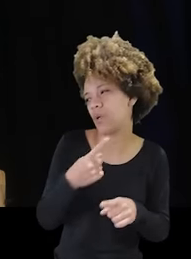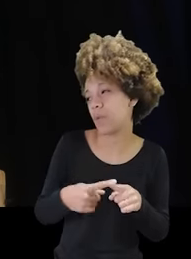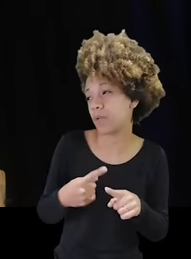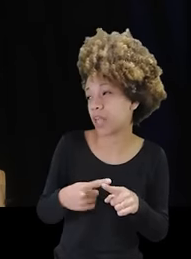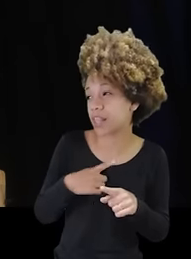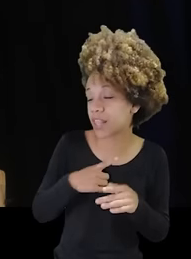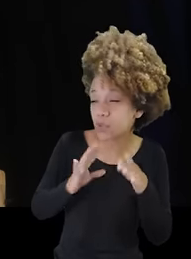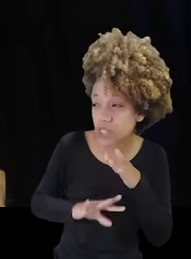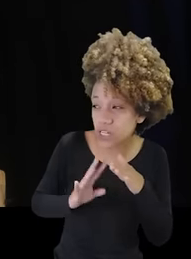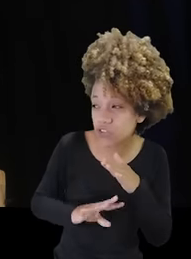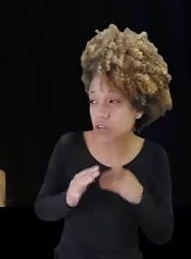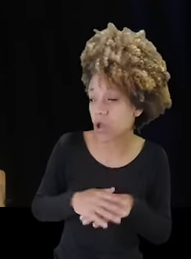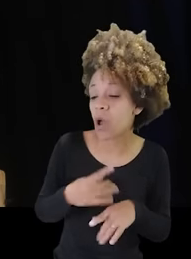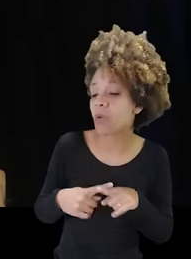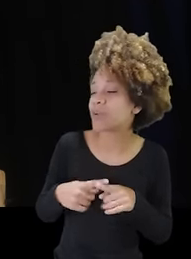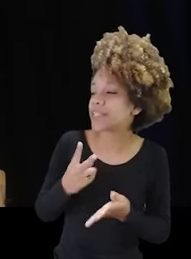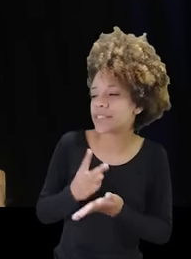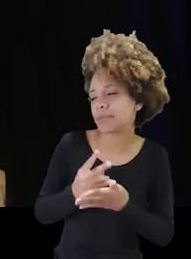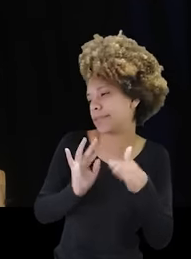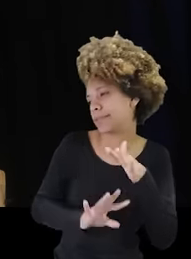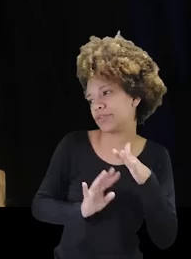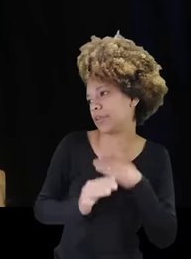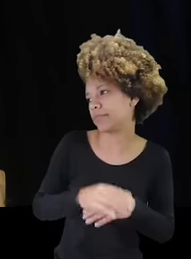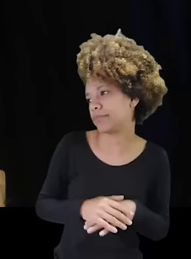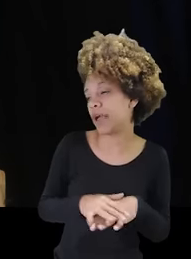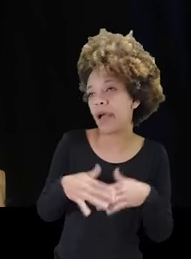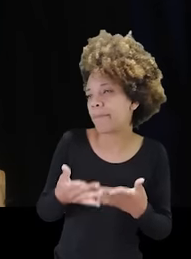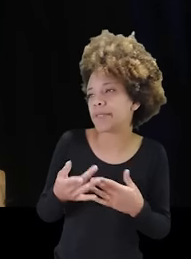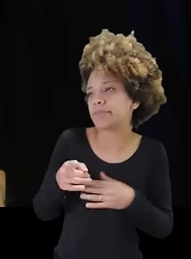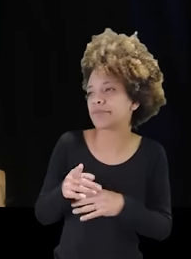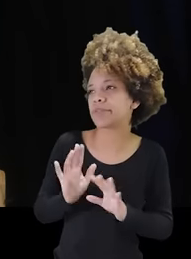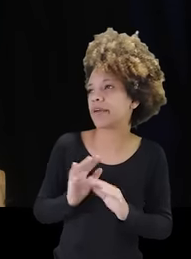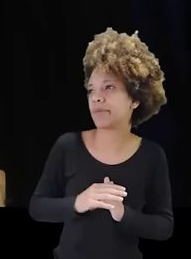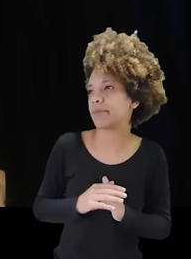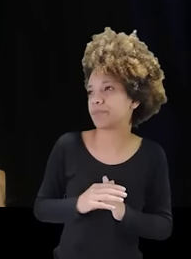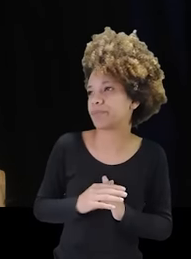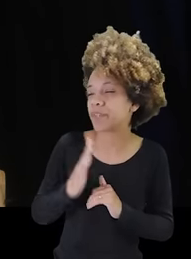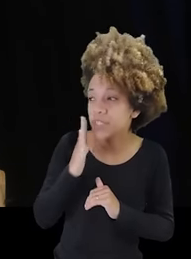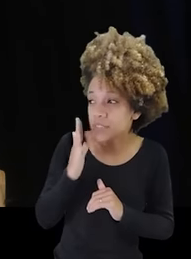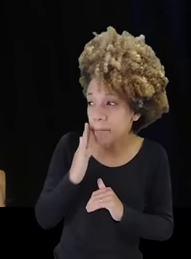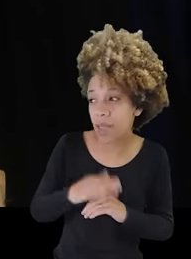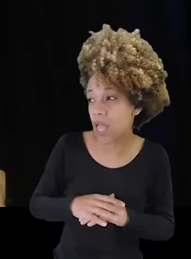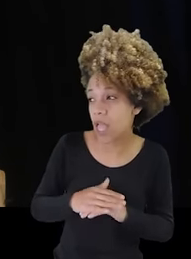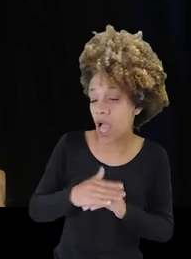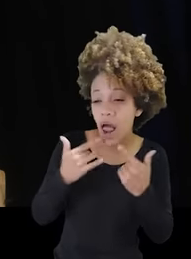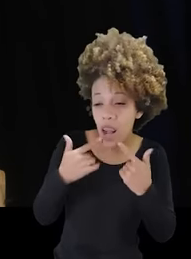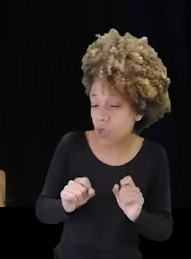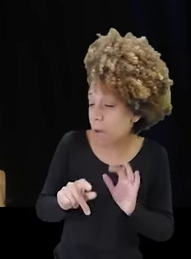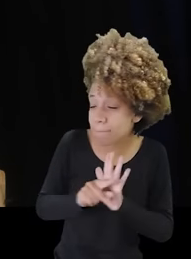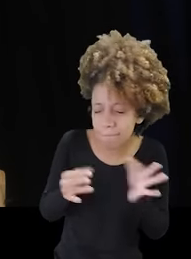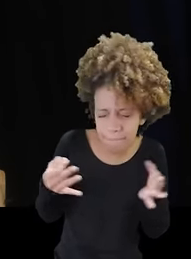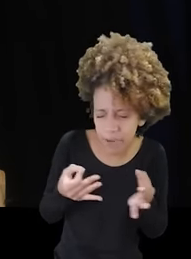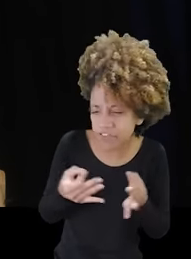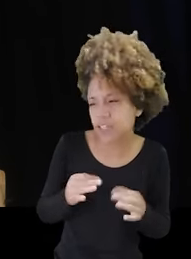Ainda mais sendo estrangeiro porque você sempre vai ser estrangeiro mesmo se você for saber o coreano fluentíssimo